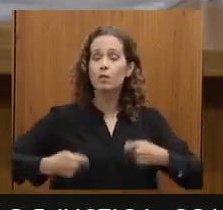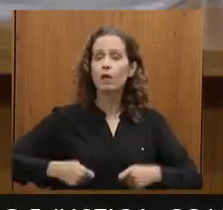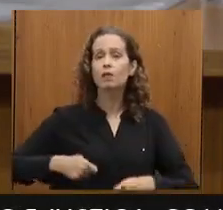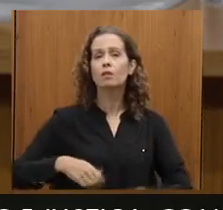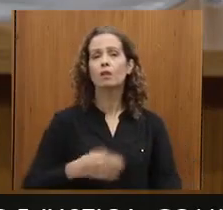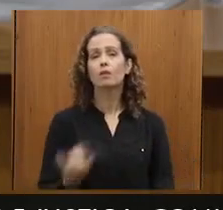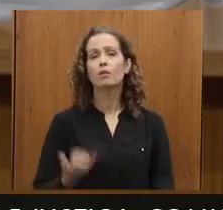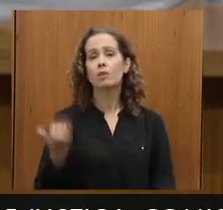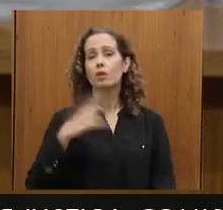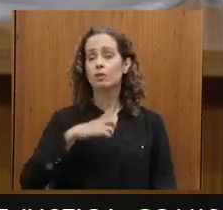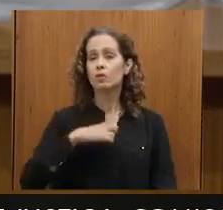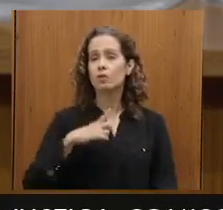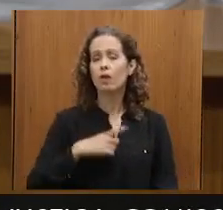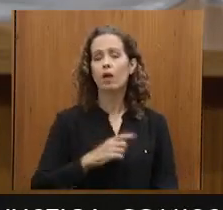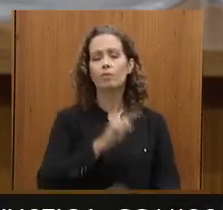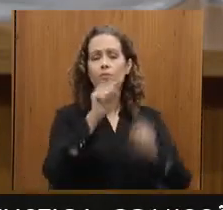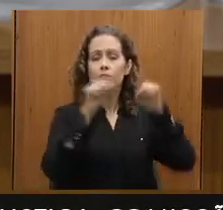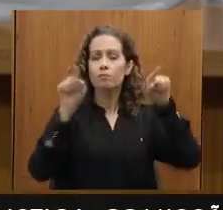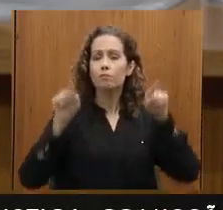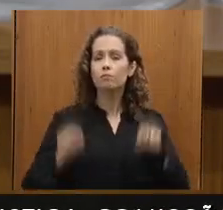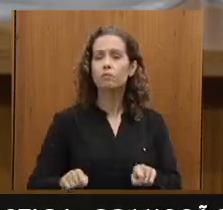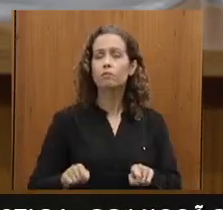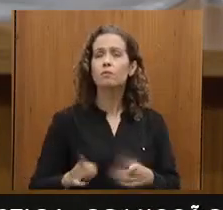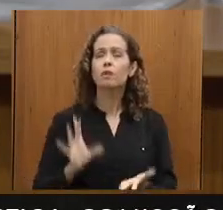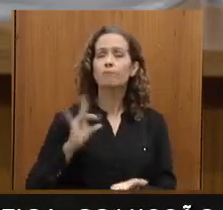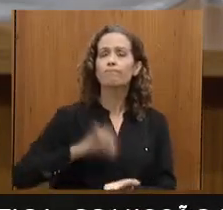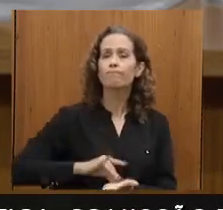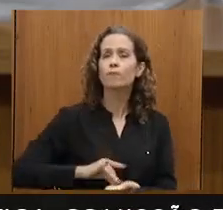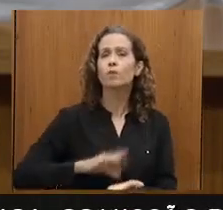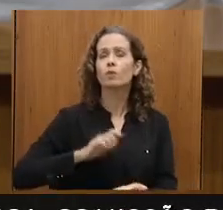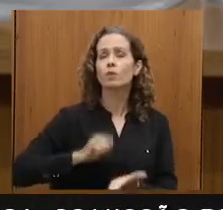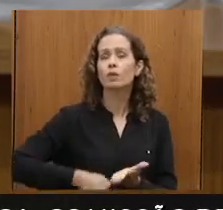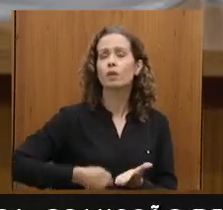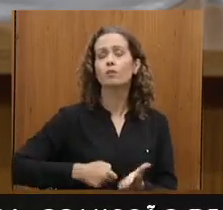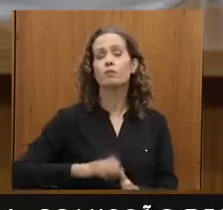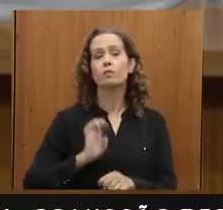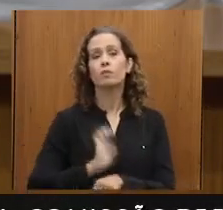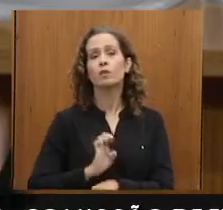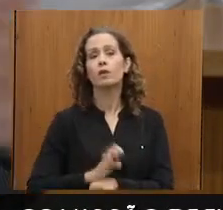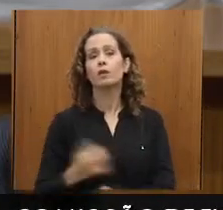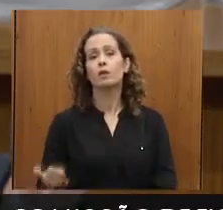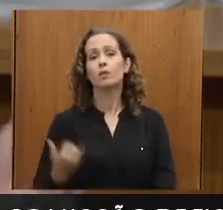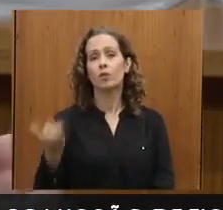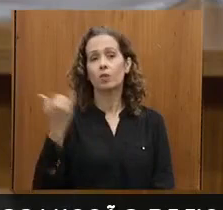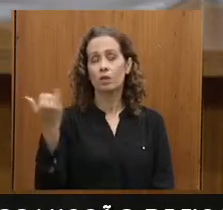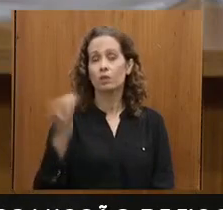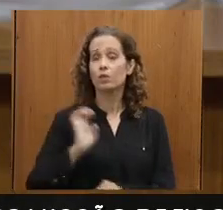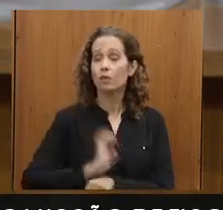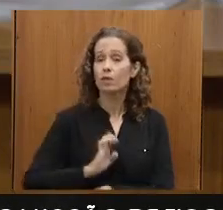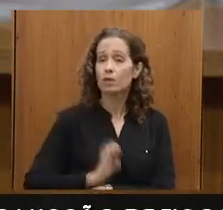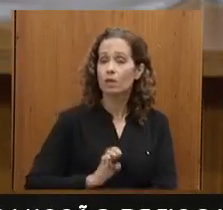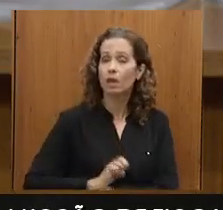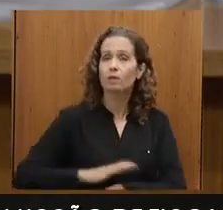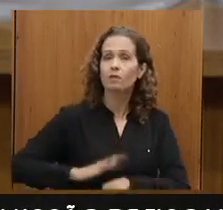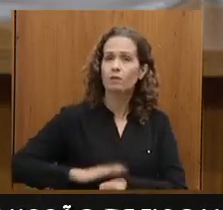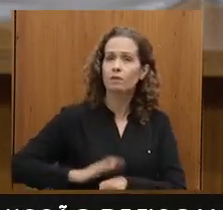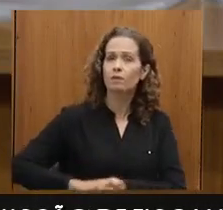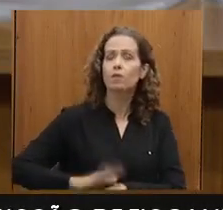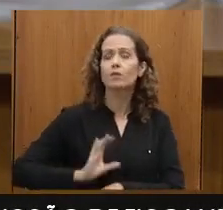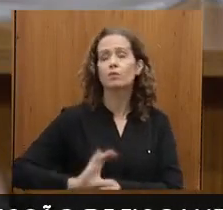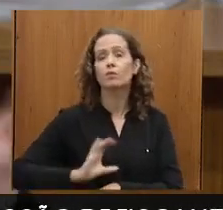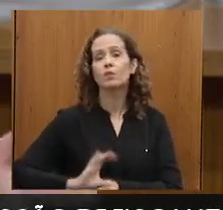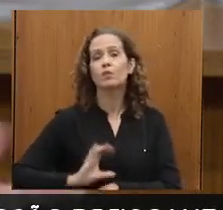efetivos sendo contratados, isso é importante para o Estado, e o Estado tem feito esse esforço de nomeação,